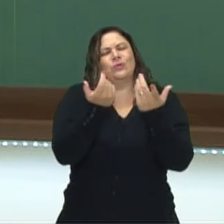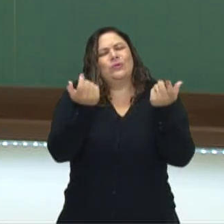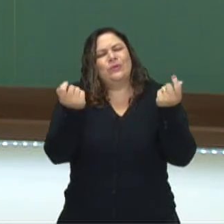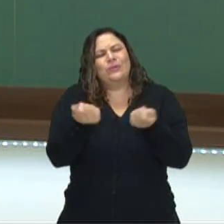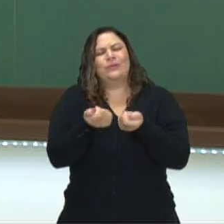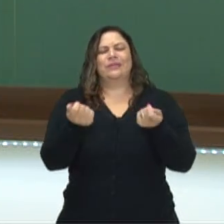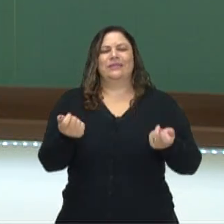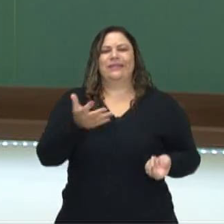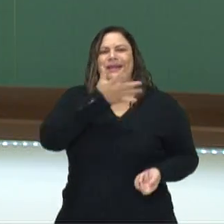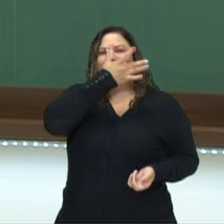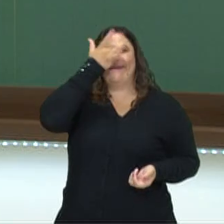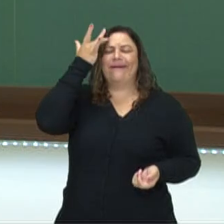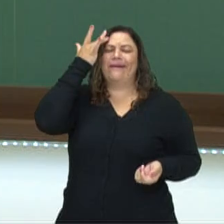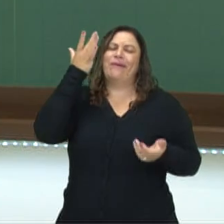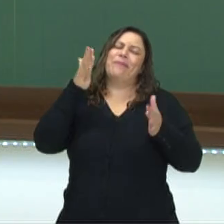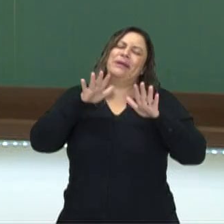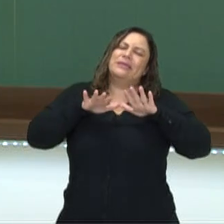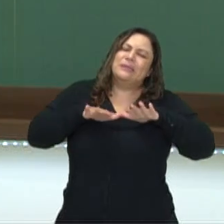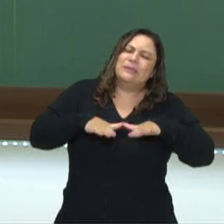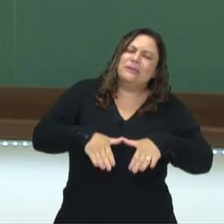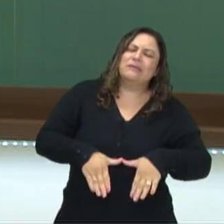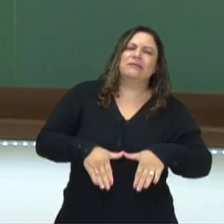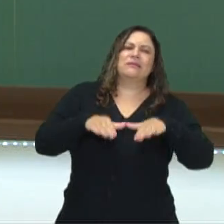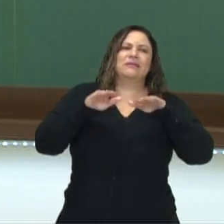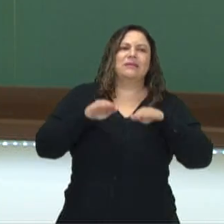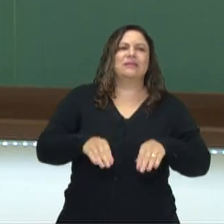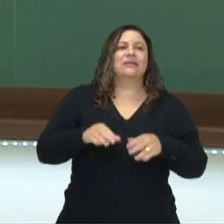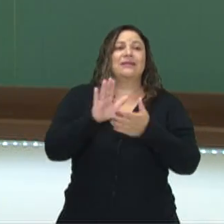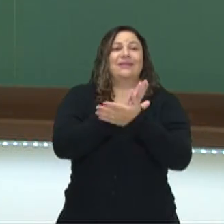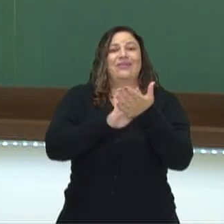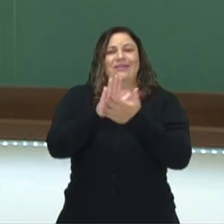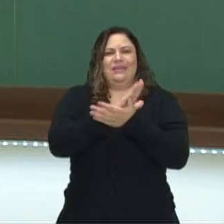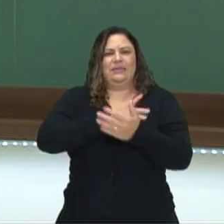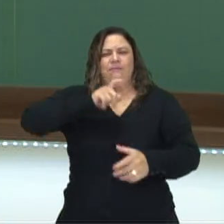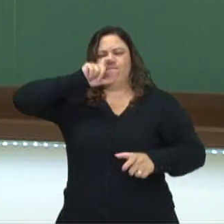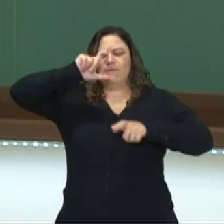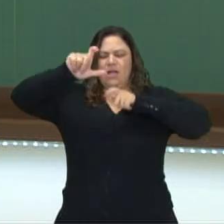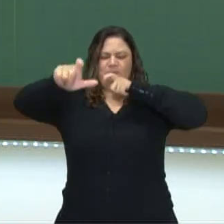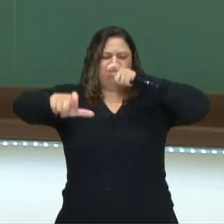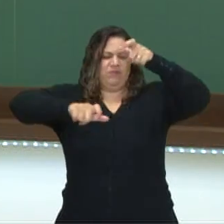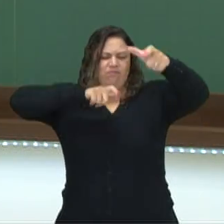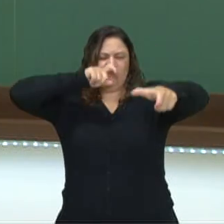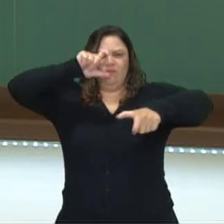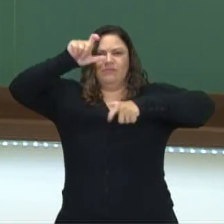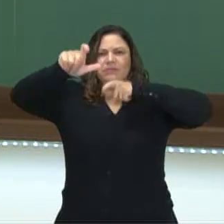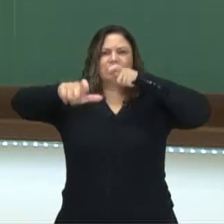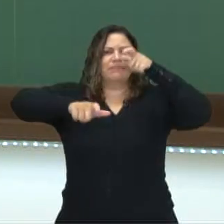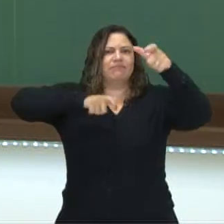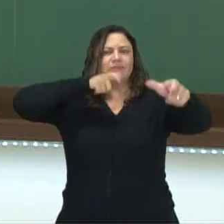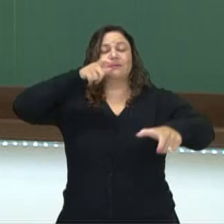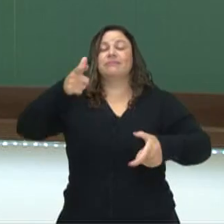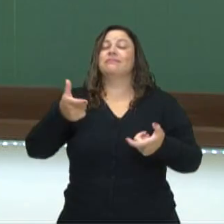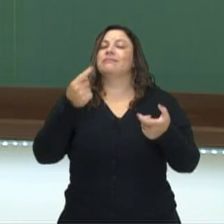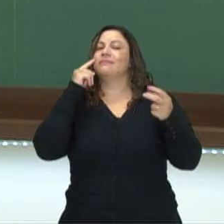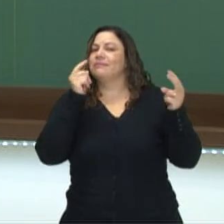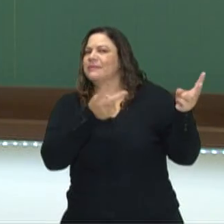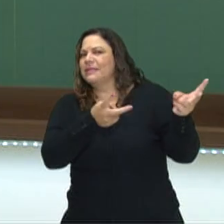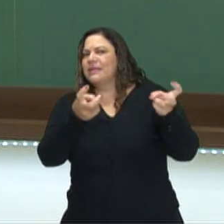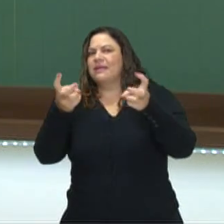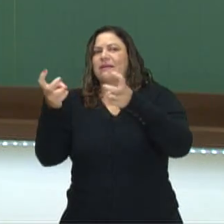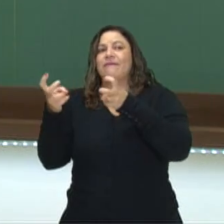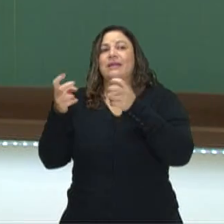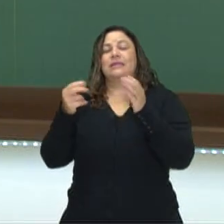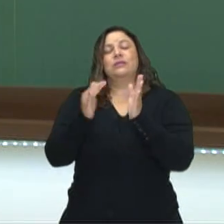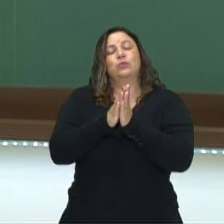pessoa subserviente. Se eu não tenho nada de afabilidade, eu posso ser grosseira. Então vejam como tanto